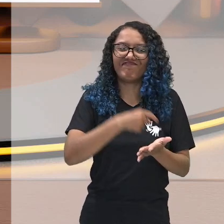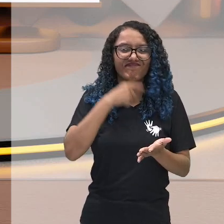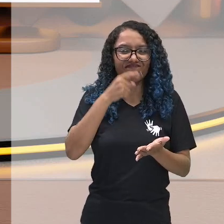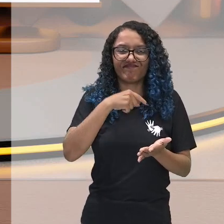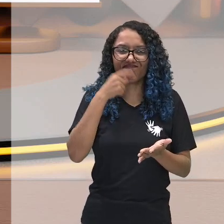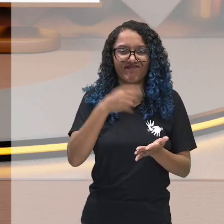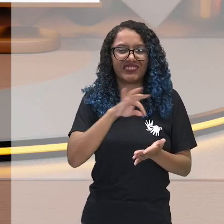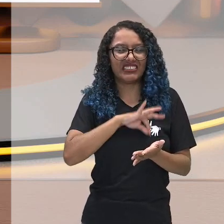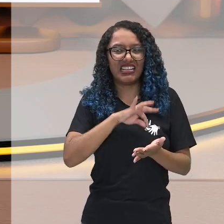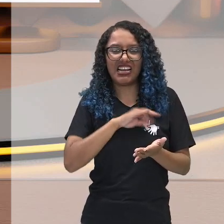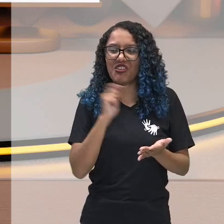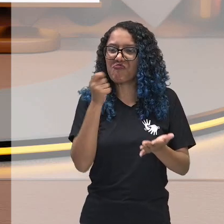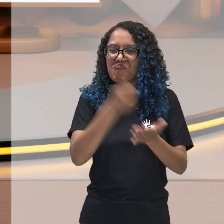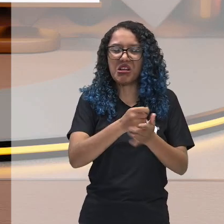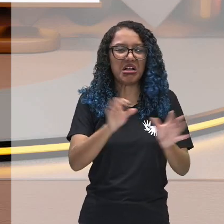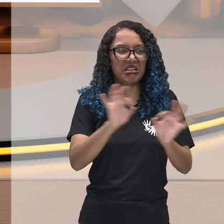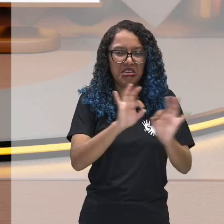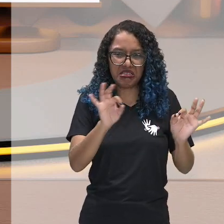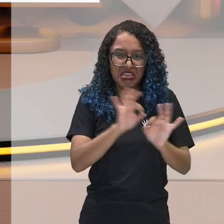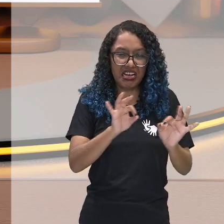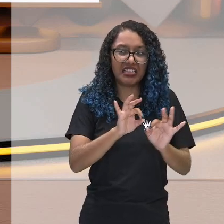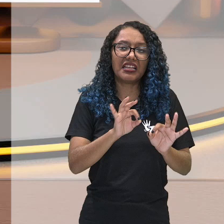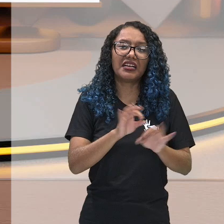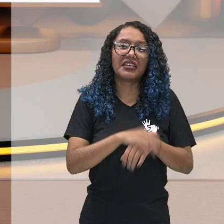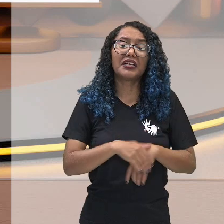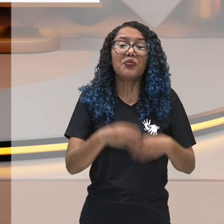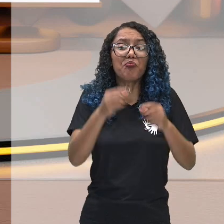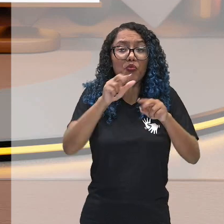para o seu ex-escravizado e preferia então